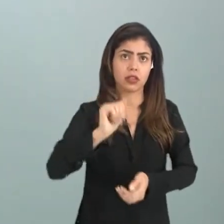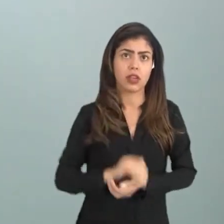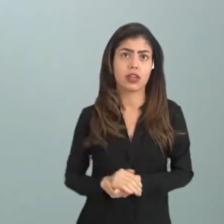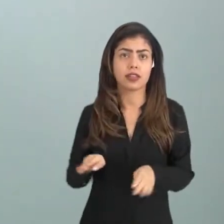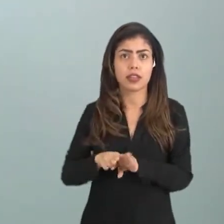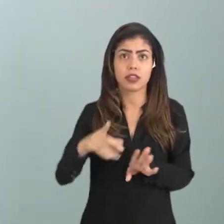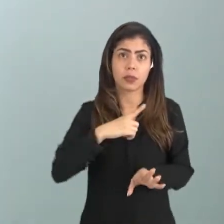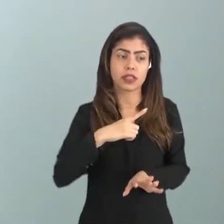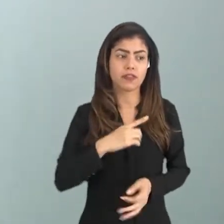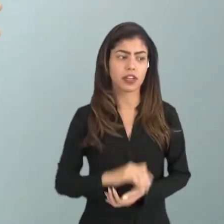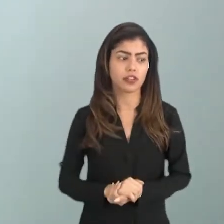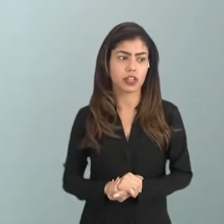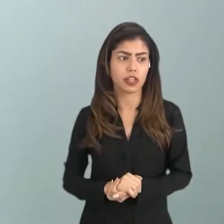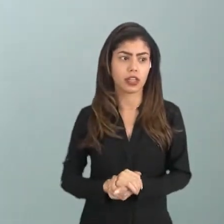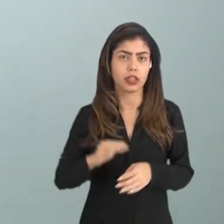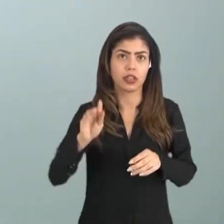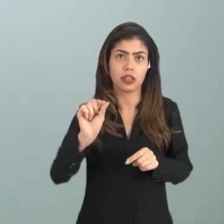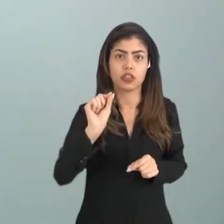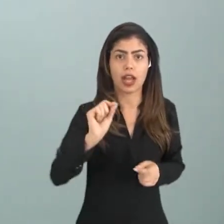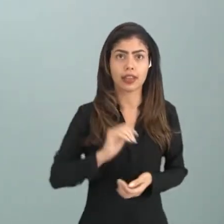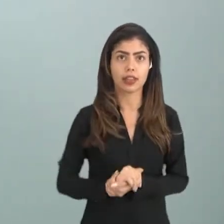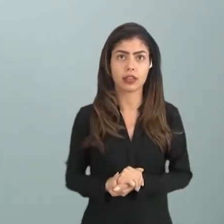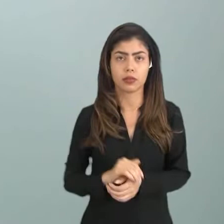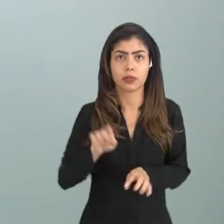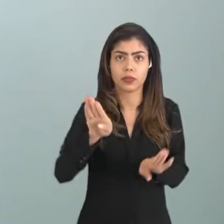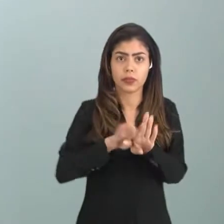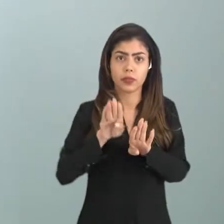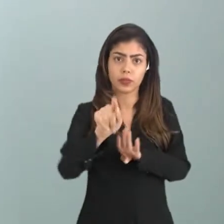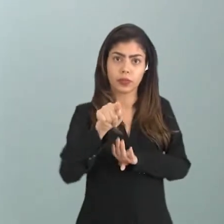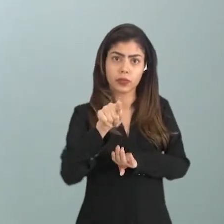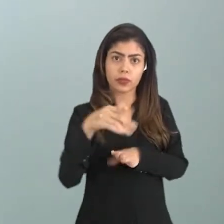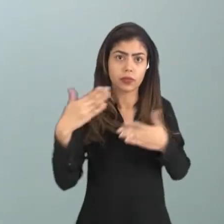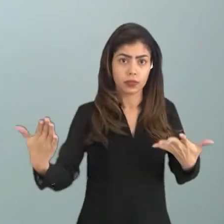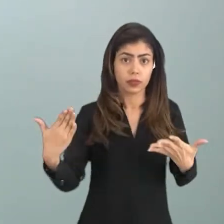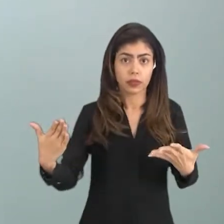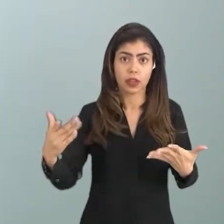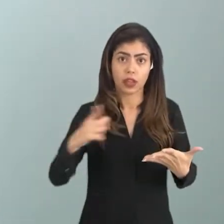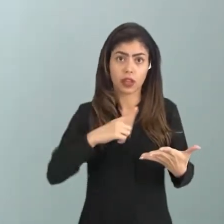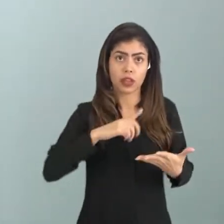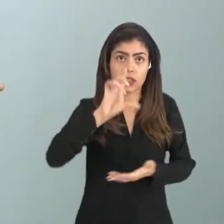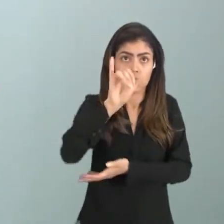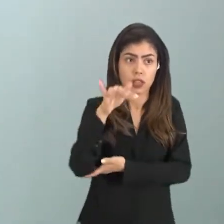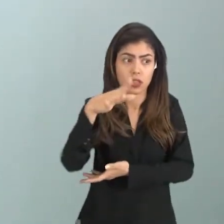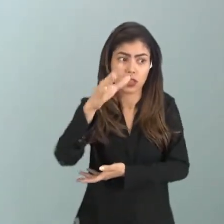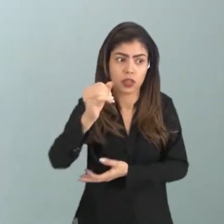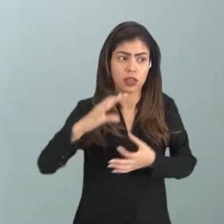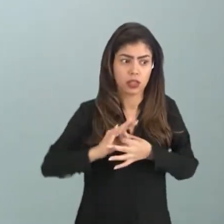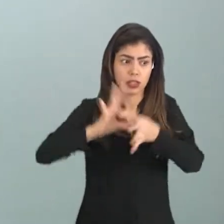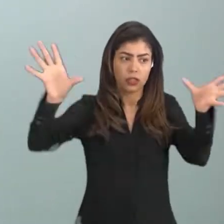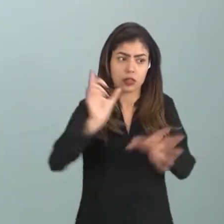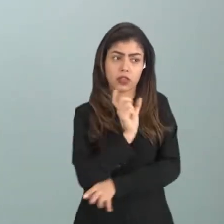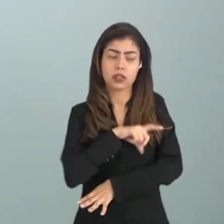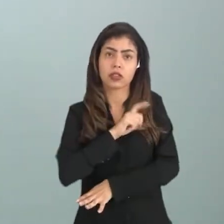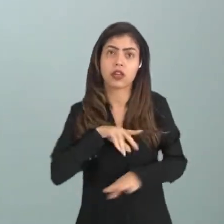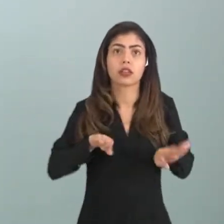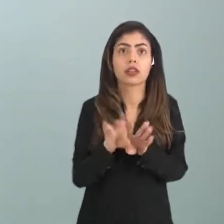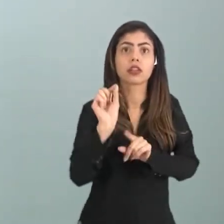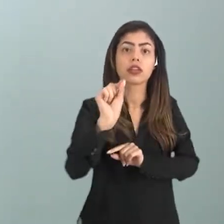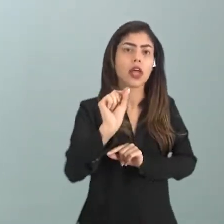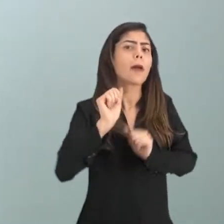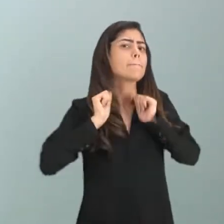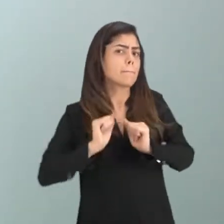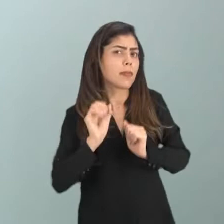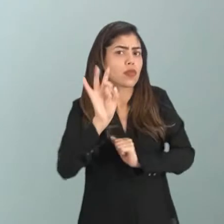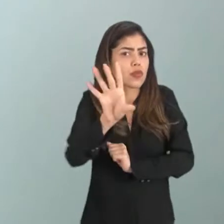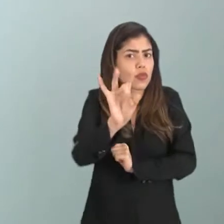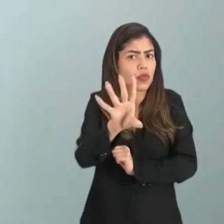regras, né? Que tem os locais específicos, que tem que ter licenças temporárias, né? Ou permanentes.